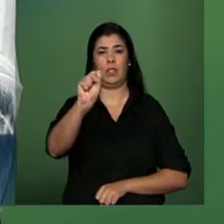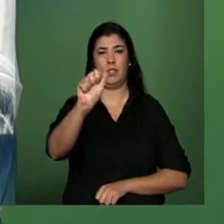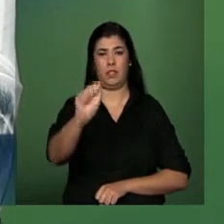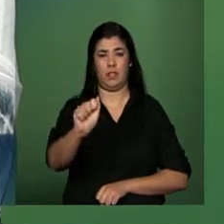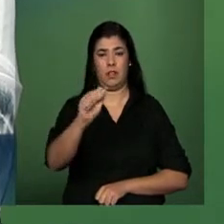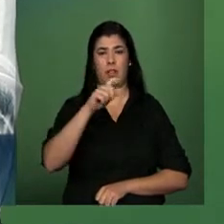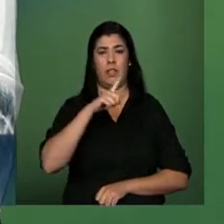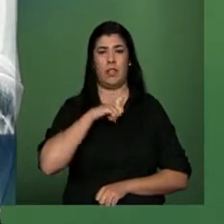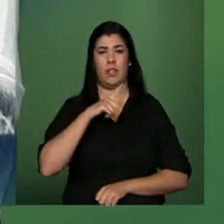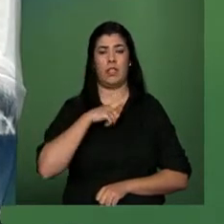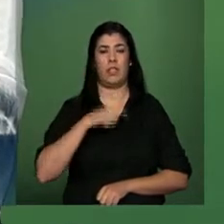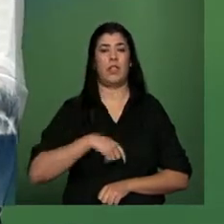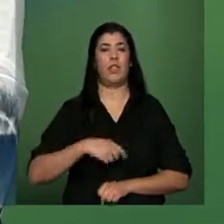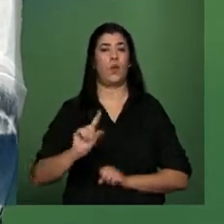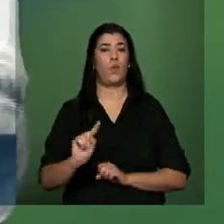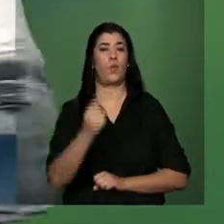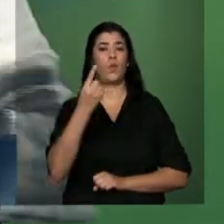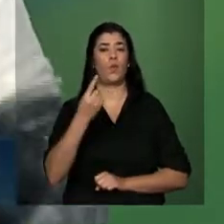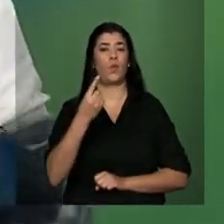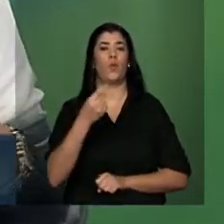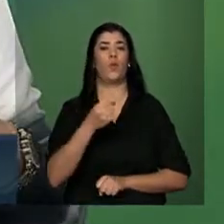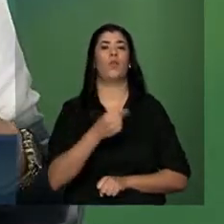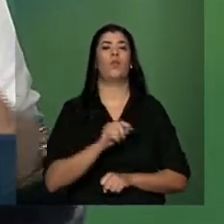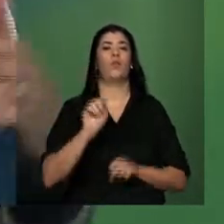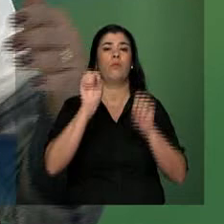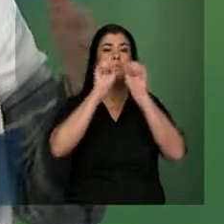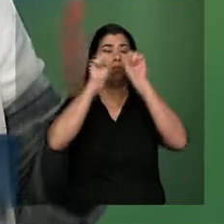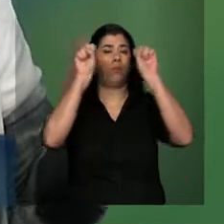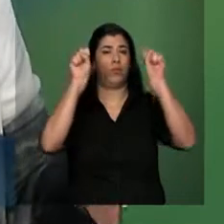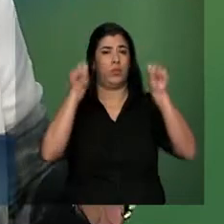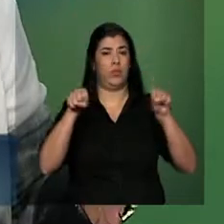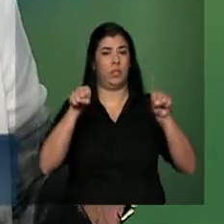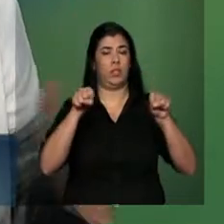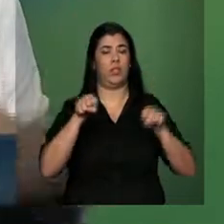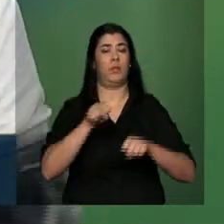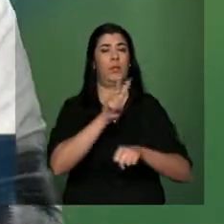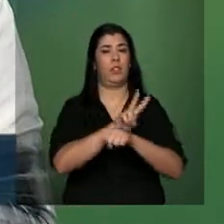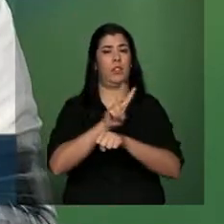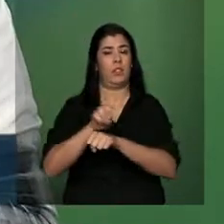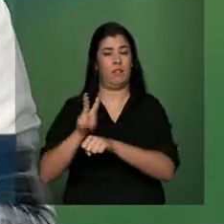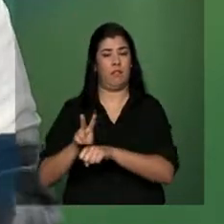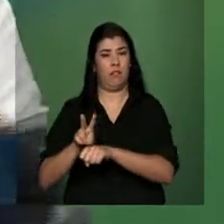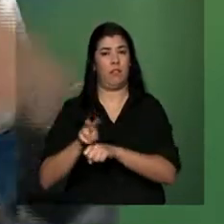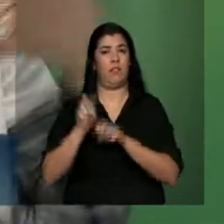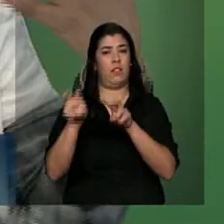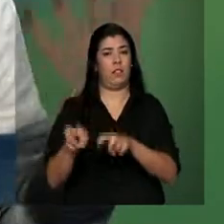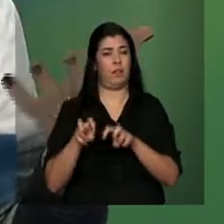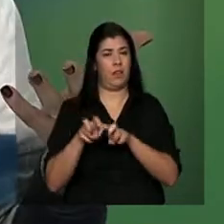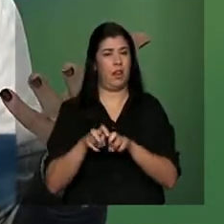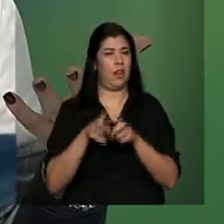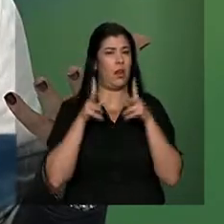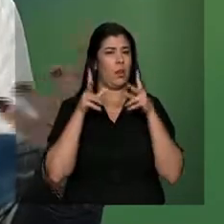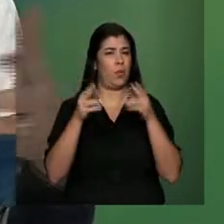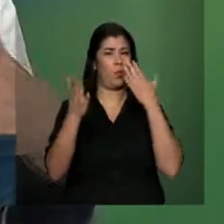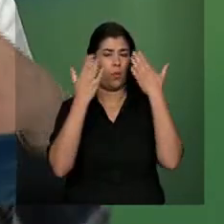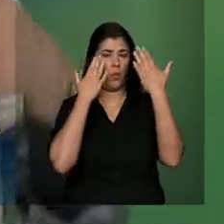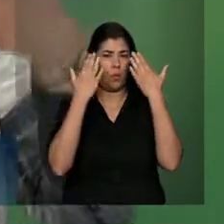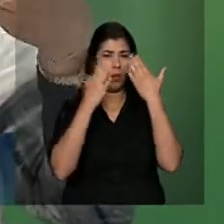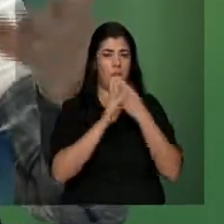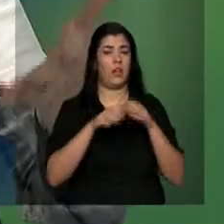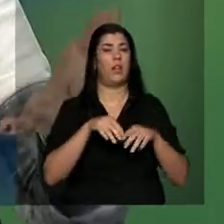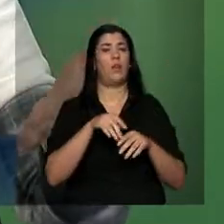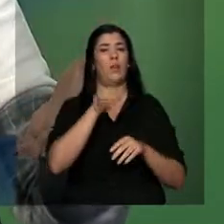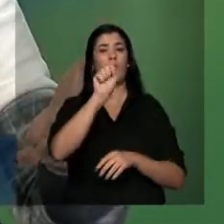da Defesa Agropecuária. Então, o SUASA, a exemplo do SUS e do SUAS, é um sistema nacional e